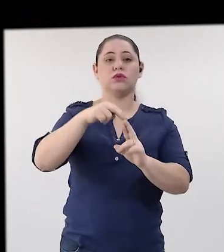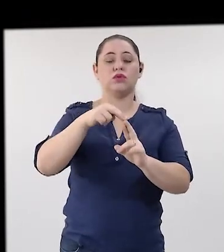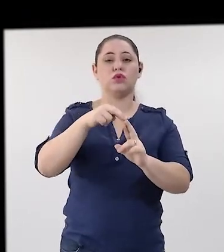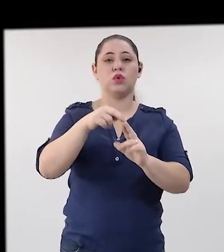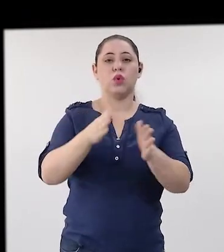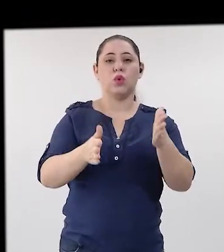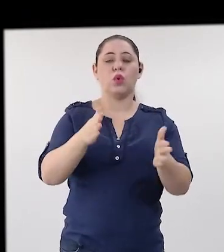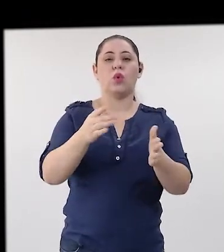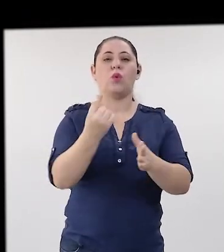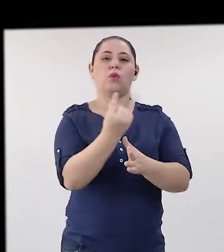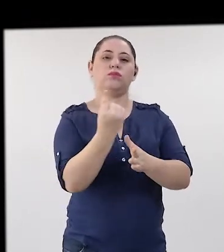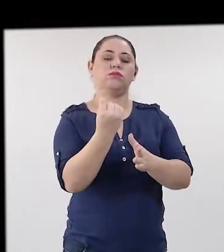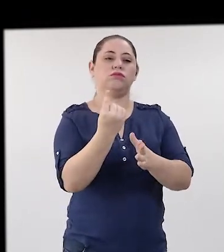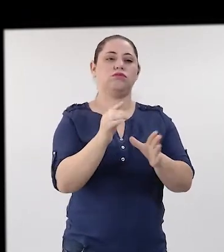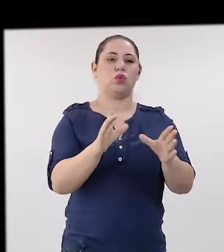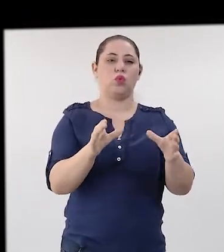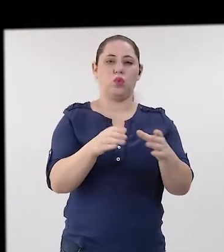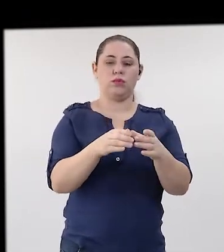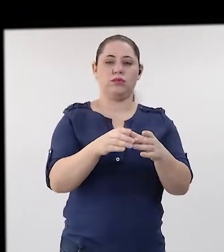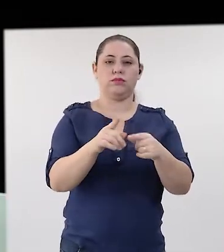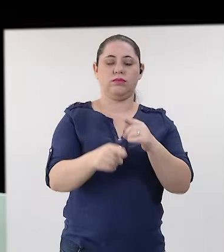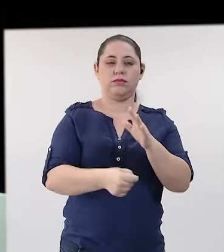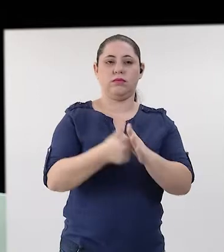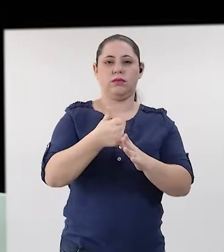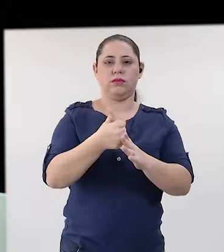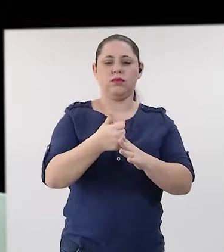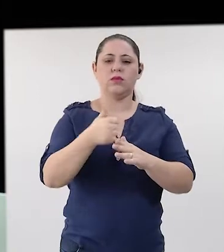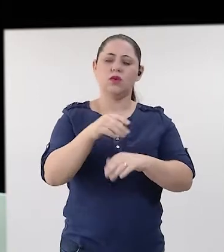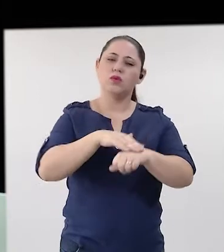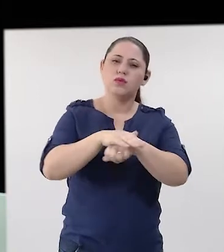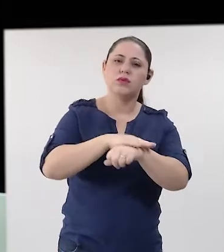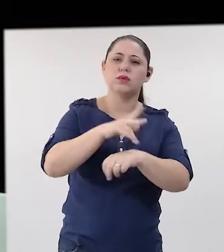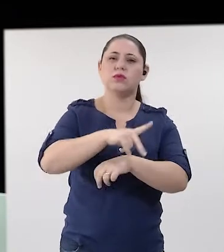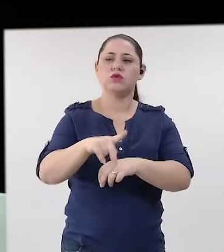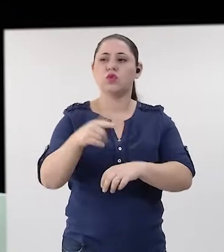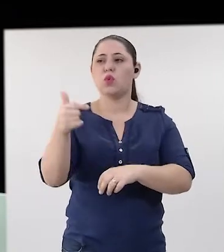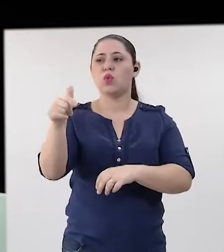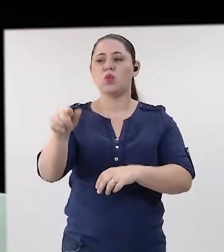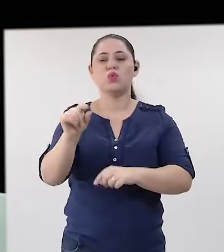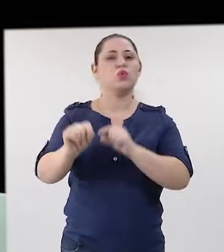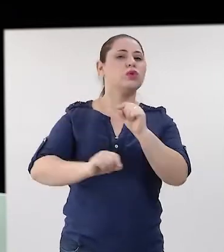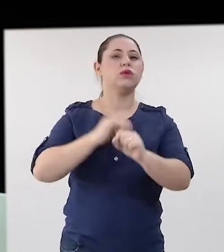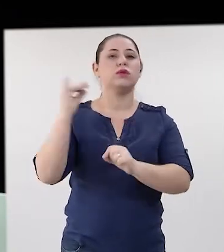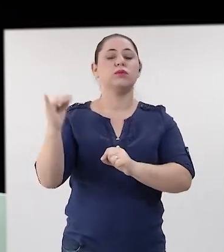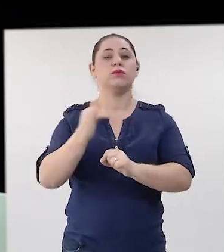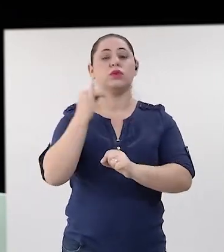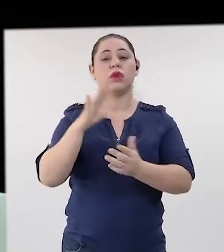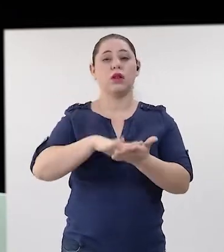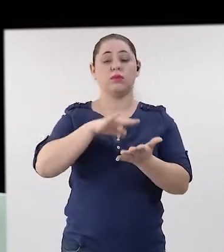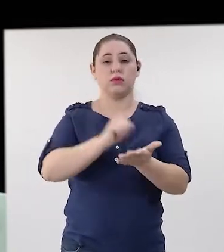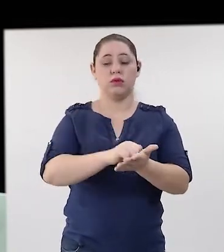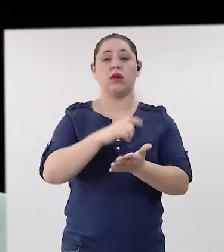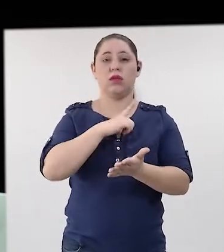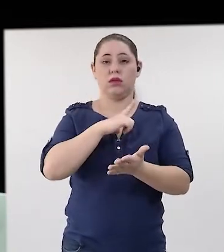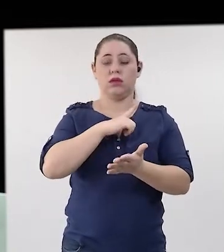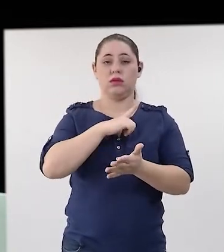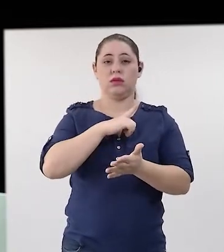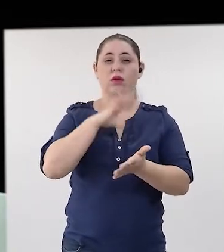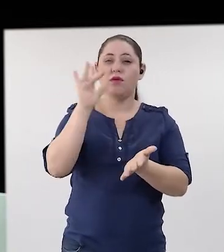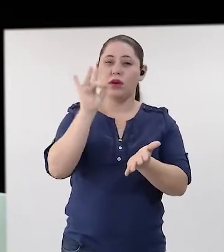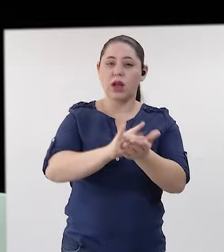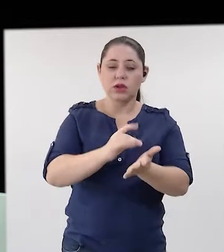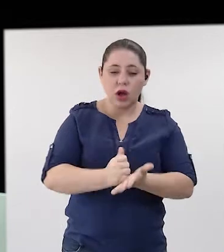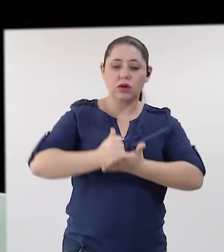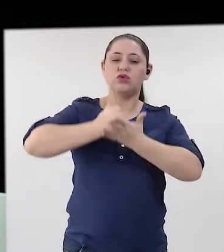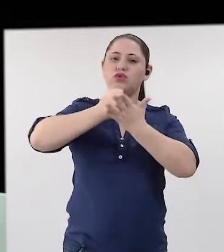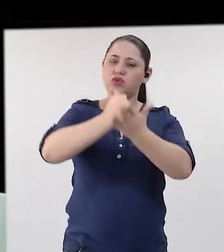que representa a fase 1 do nosso projeto. Vocês chegaram a conversar com outros professores para saber o que seria importante estar no aplicativo